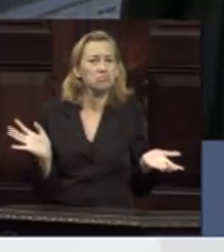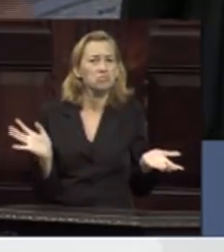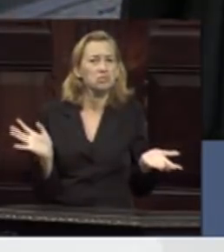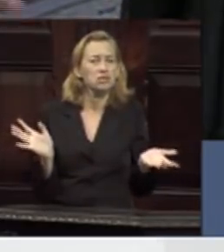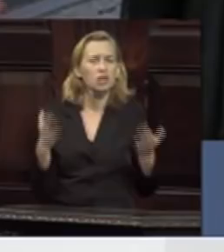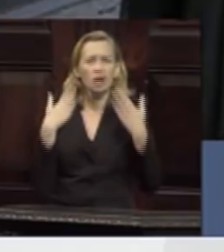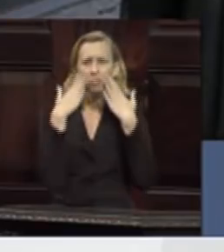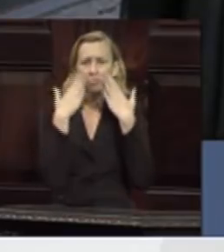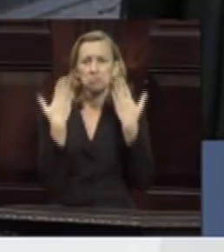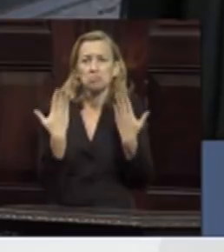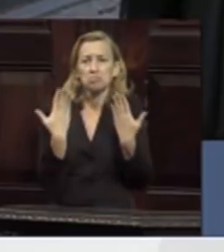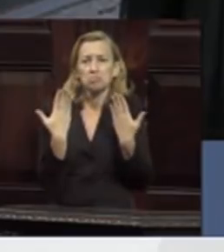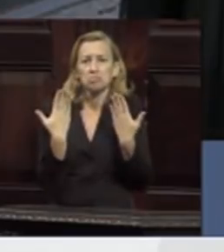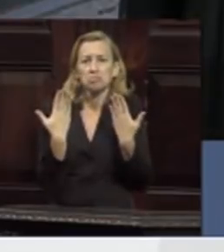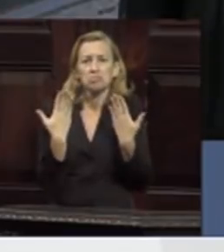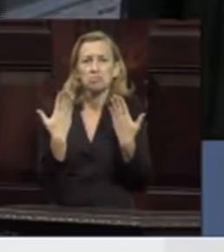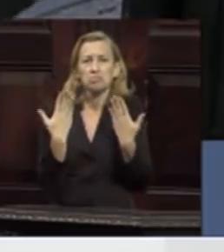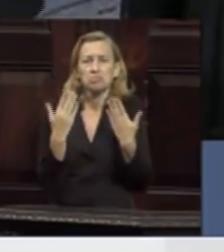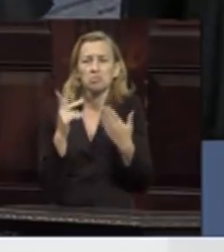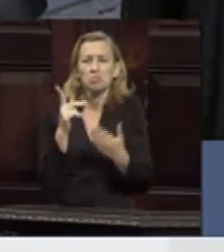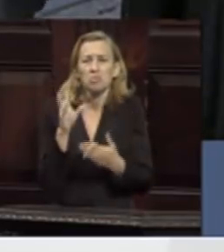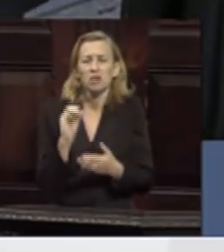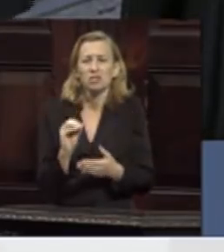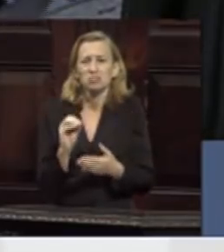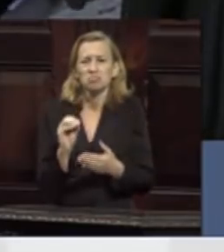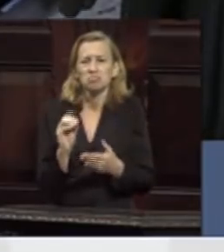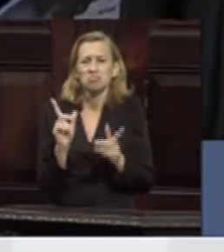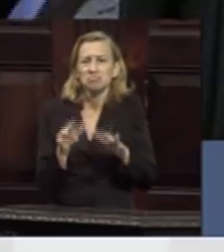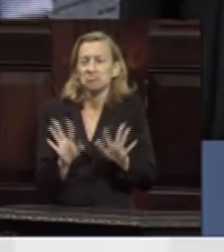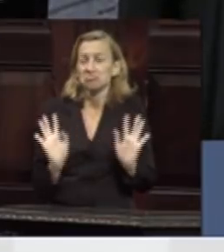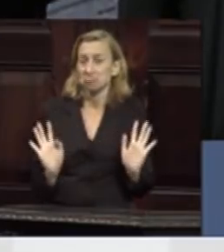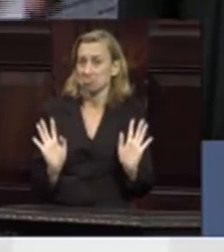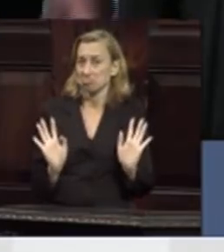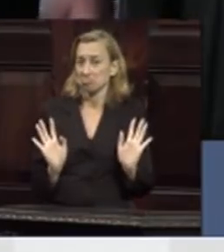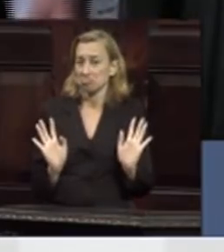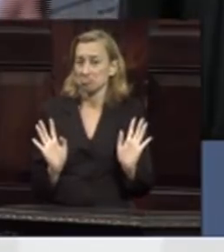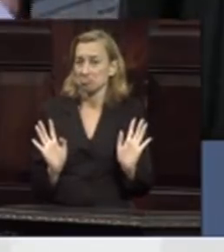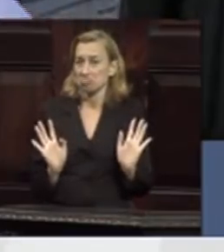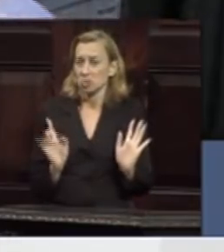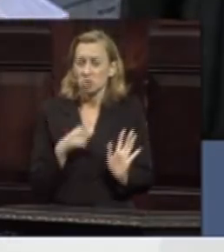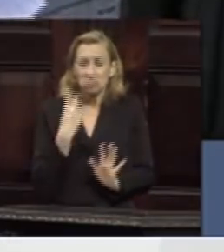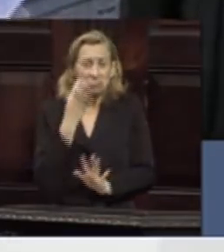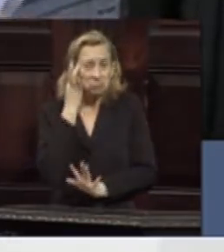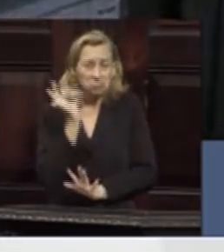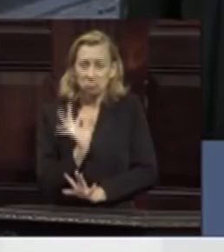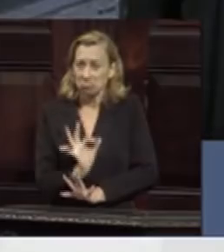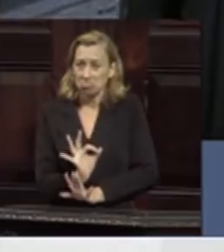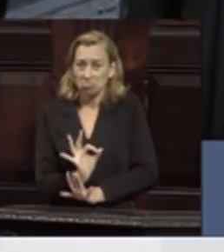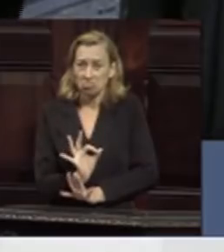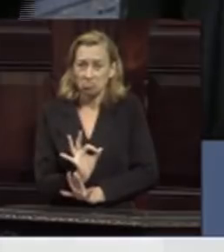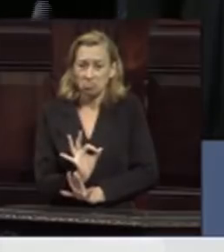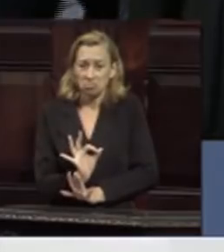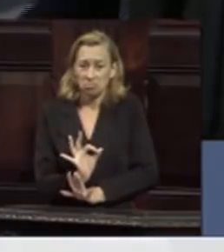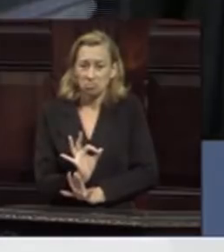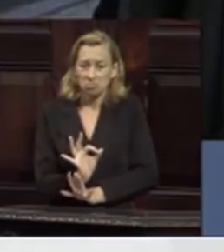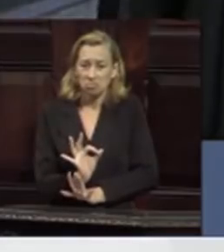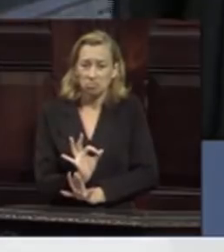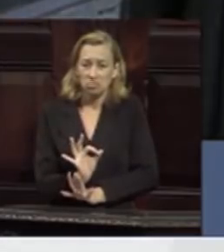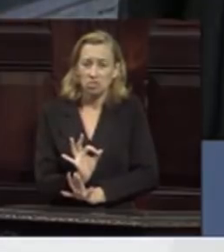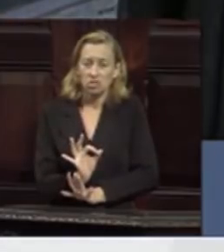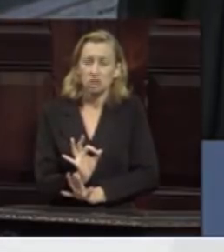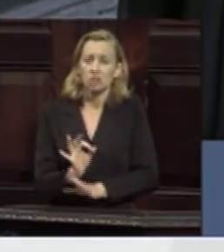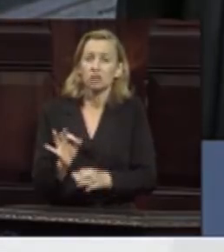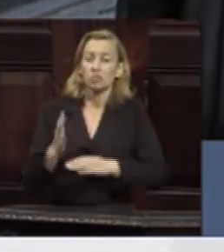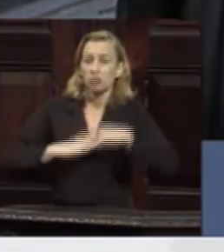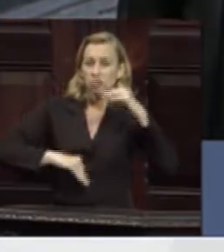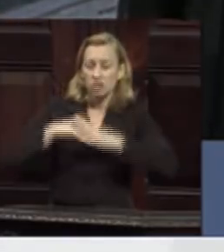apresentar um plano completamente inaceitável. Para concluir, por favor, deputado. Nós não sabemos. Os servidores da